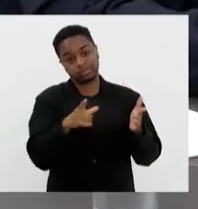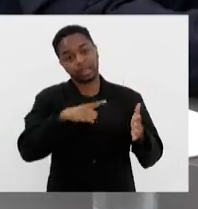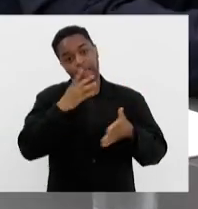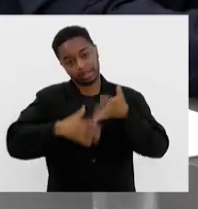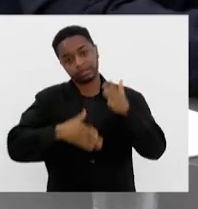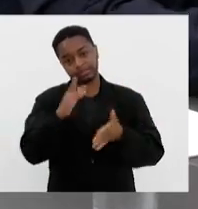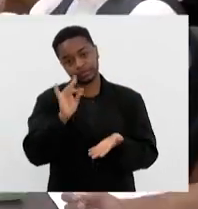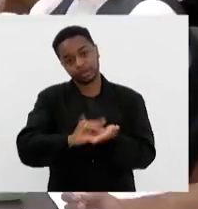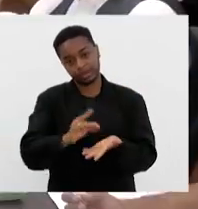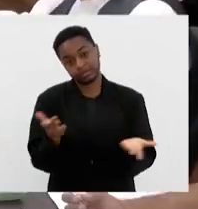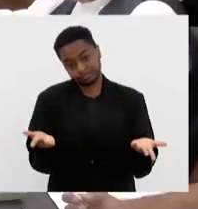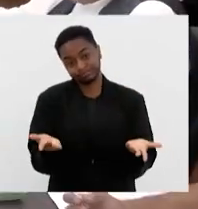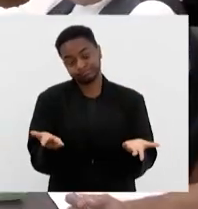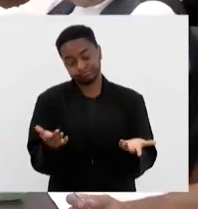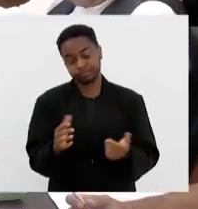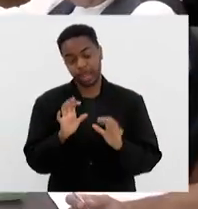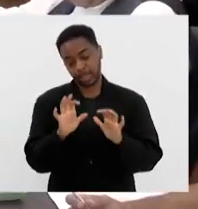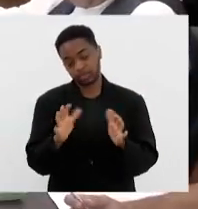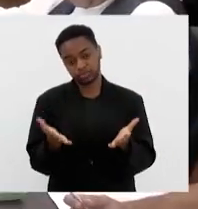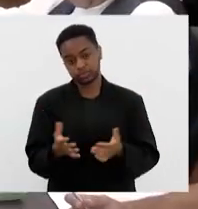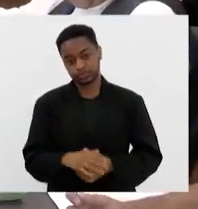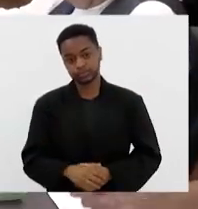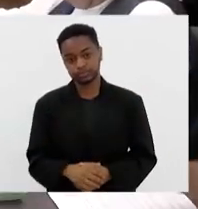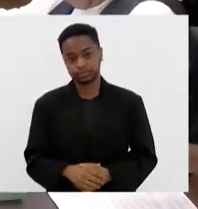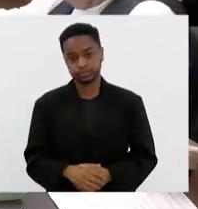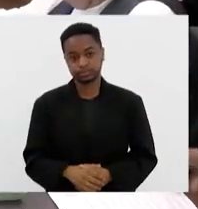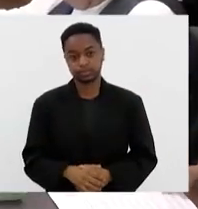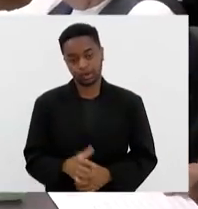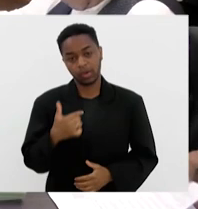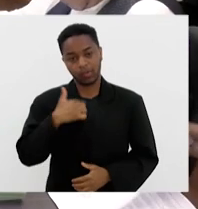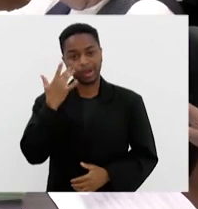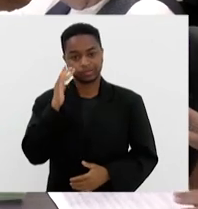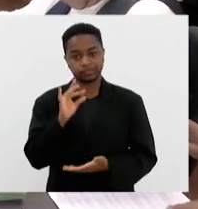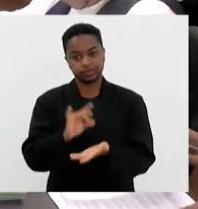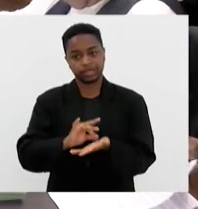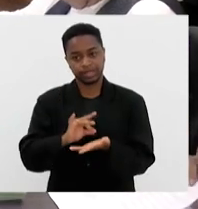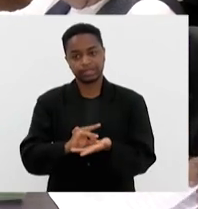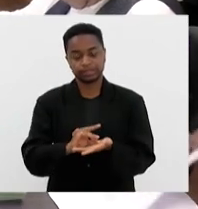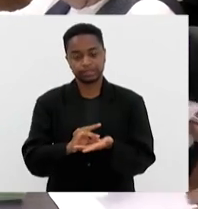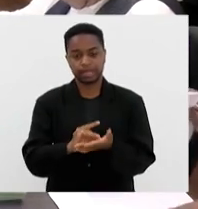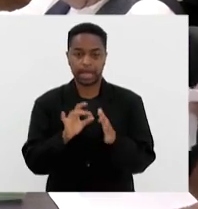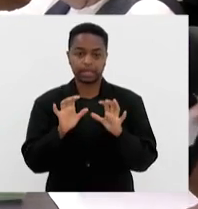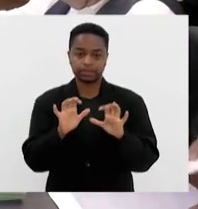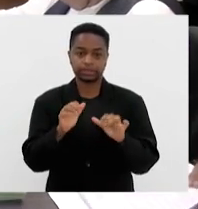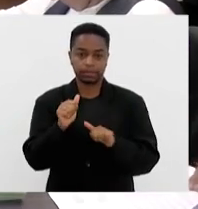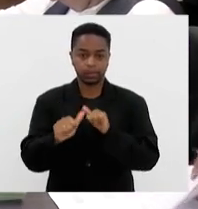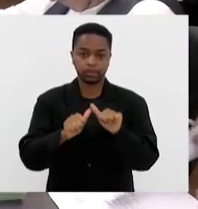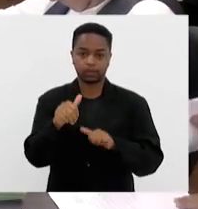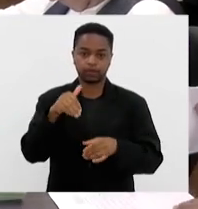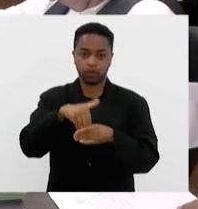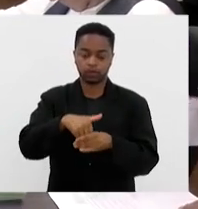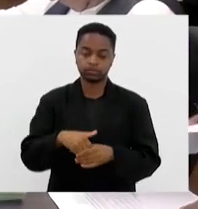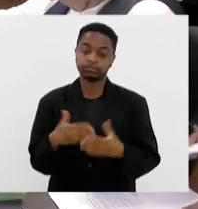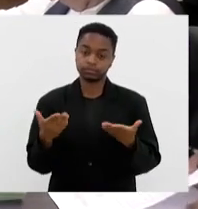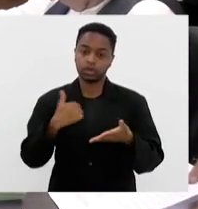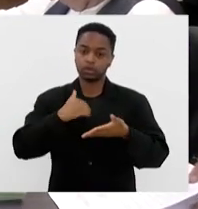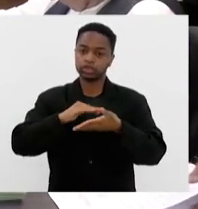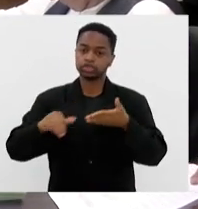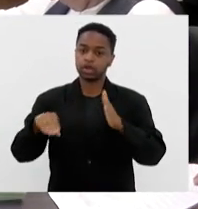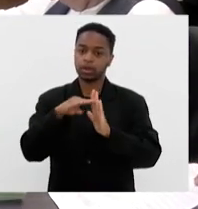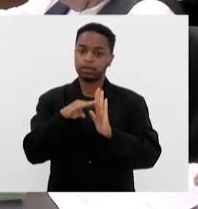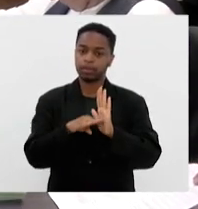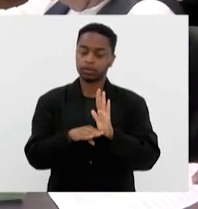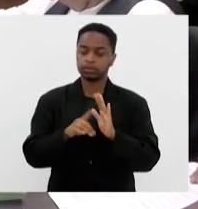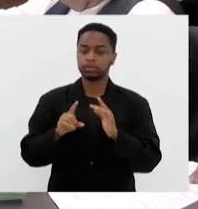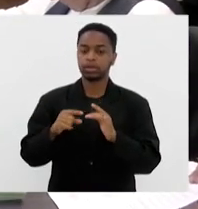fato. Exatamente, é esse o ponto. Que eu acho que vai ser por essa linha, realmente, a mudança do voto. Então, eu vou retirar de pauta.